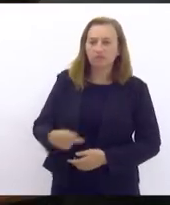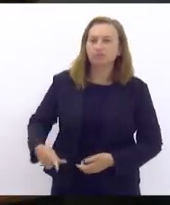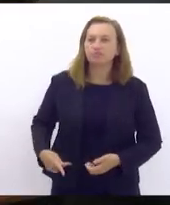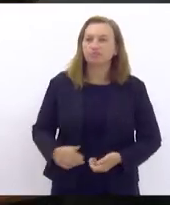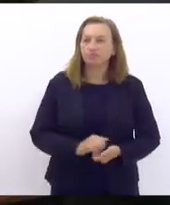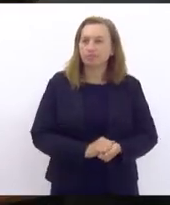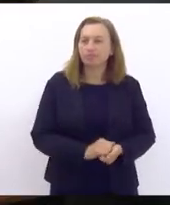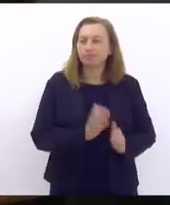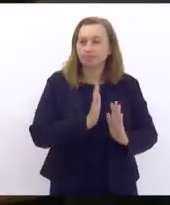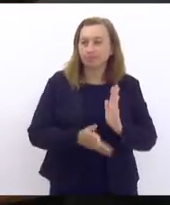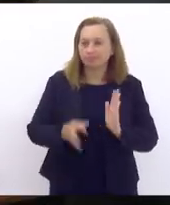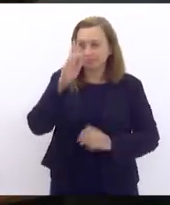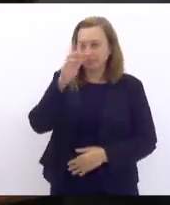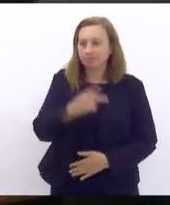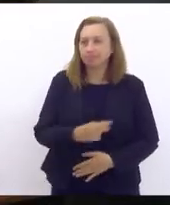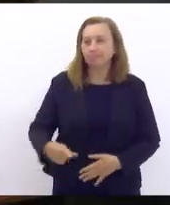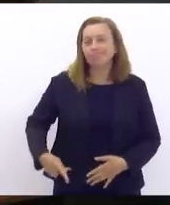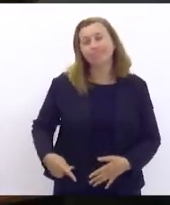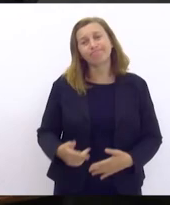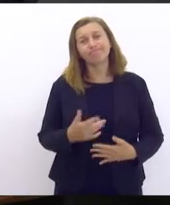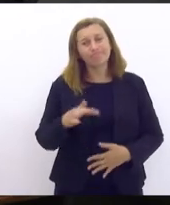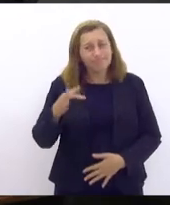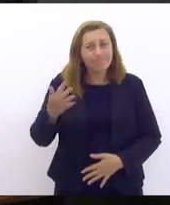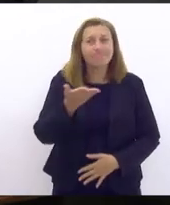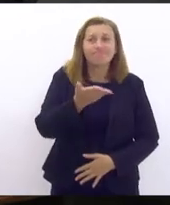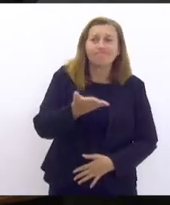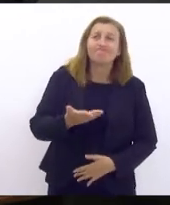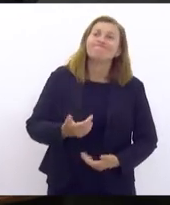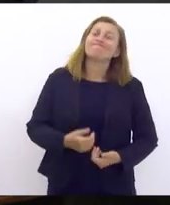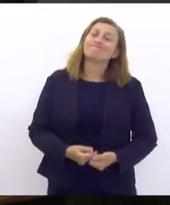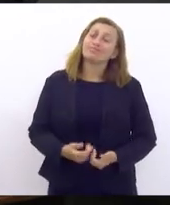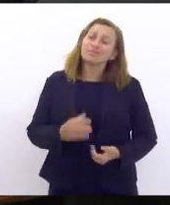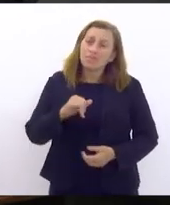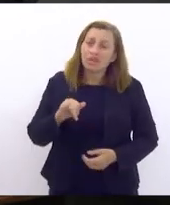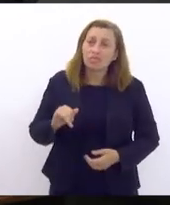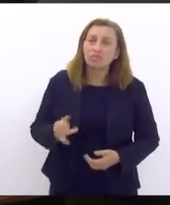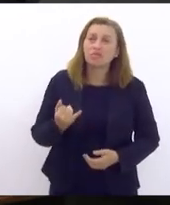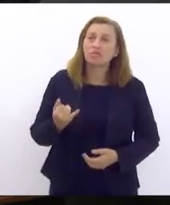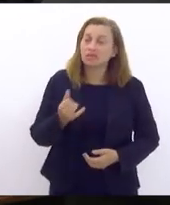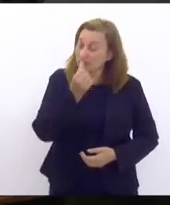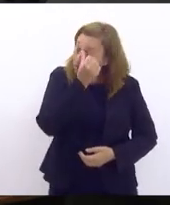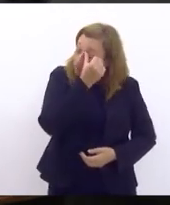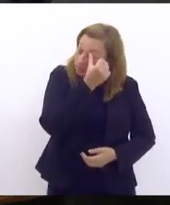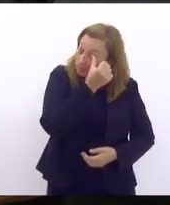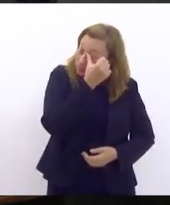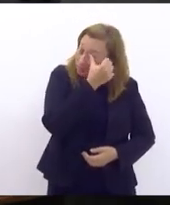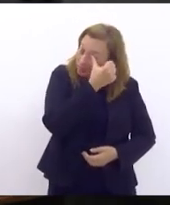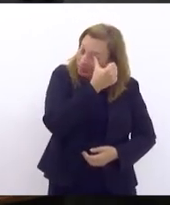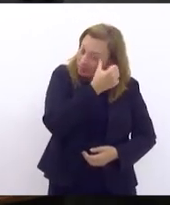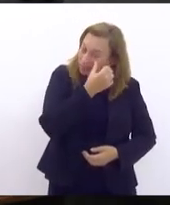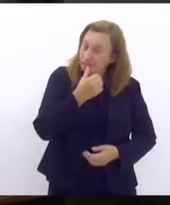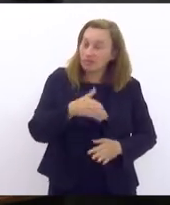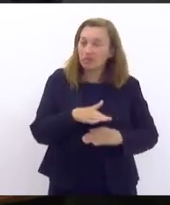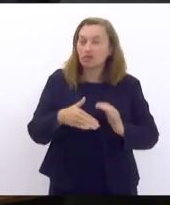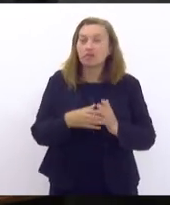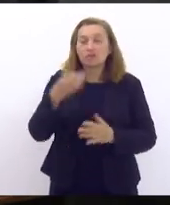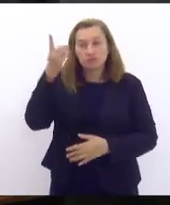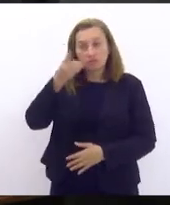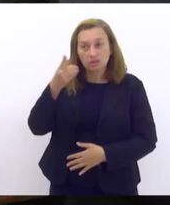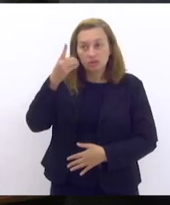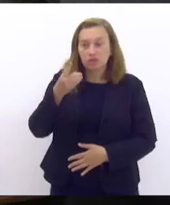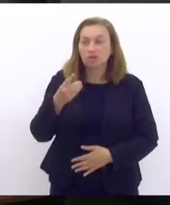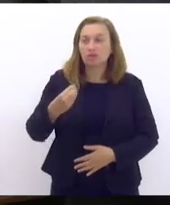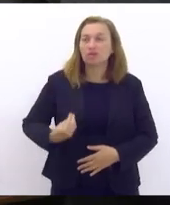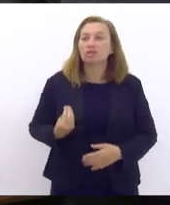presidenta. Pela ordem, senhora presidente. Bem brevemente, queria até aproveitar os senhores e senhoras deputadas que estão